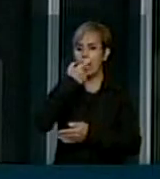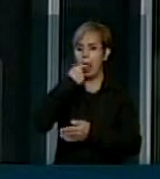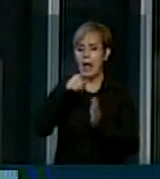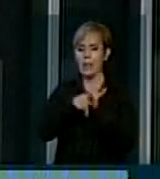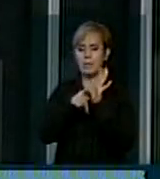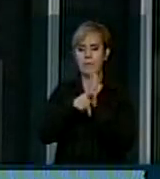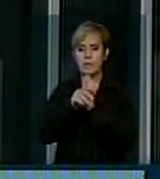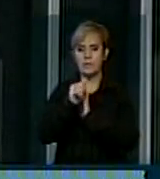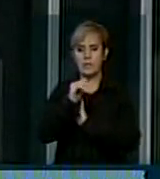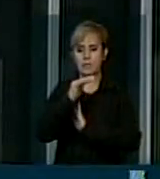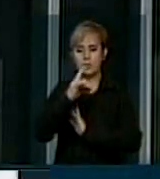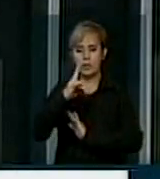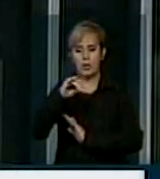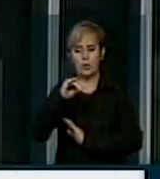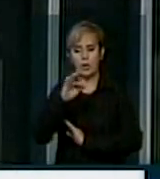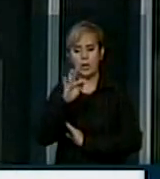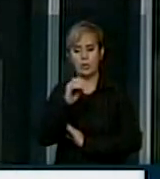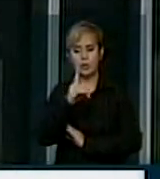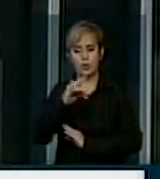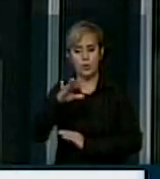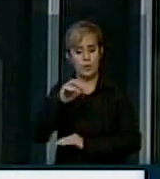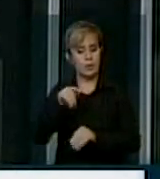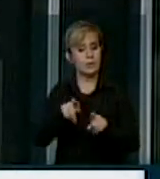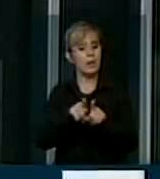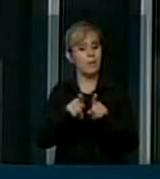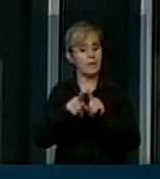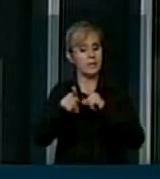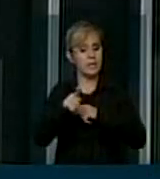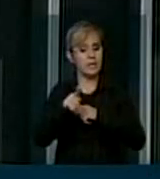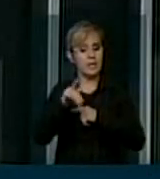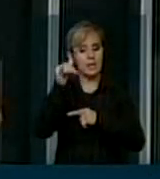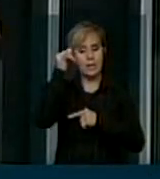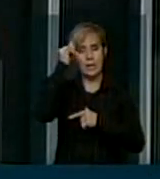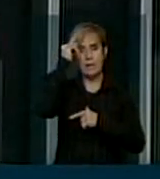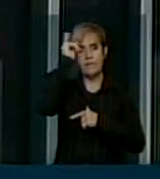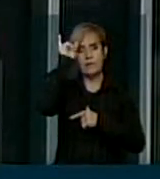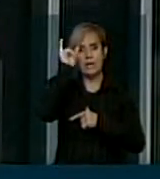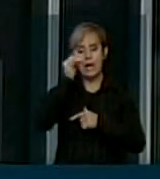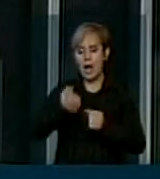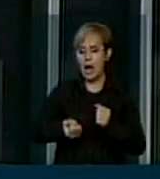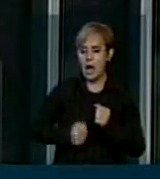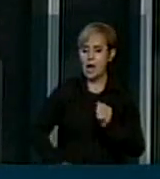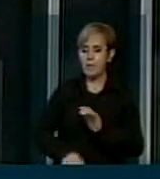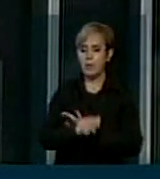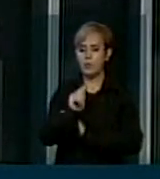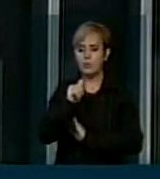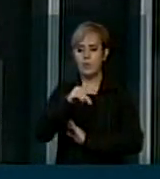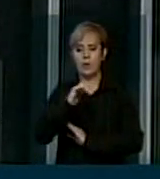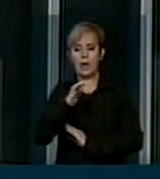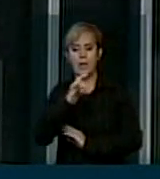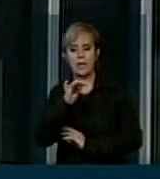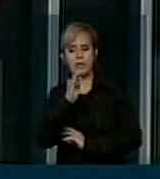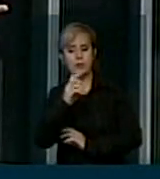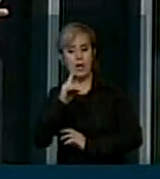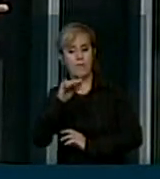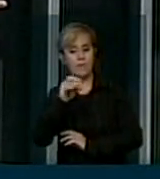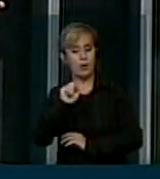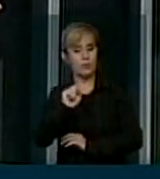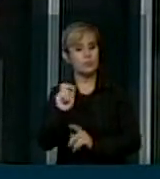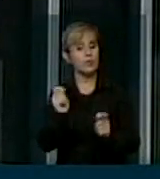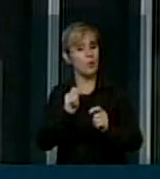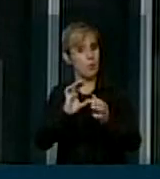uma alternativa ao aborto de anencéfalos, que se permita então a